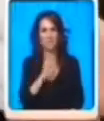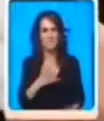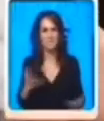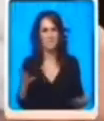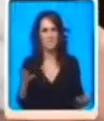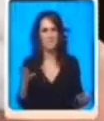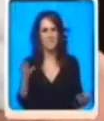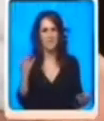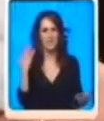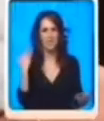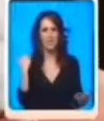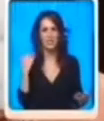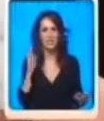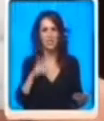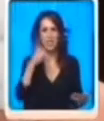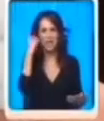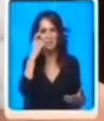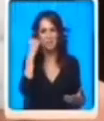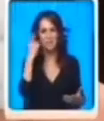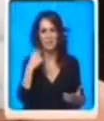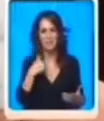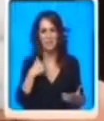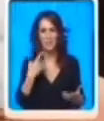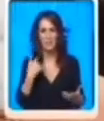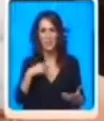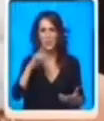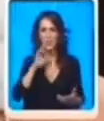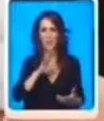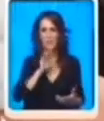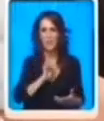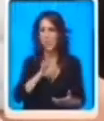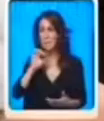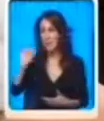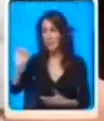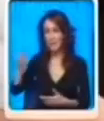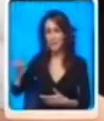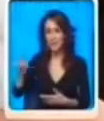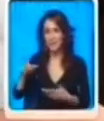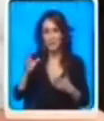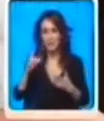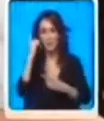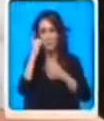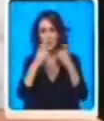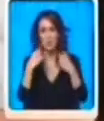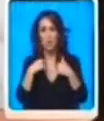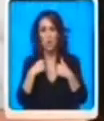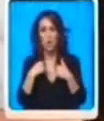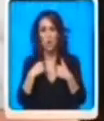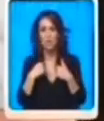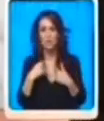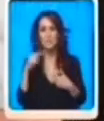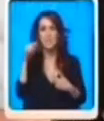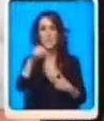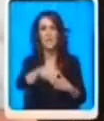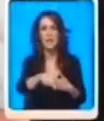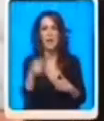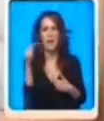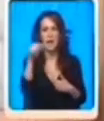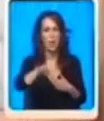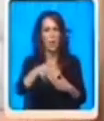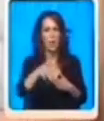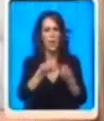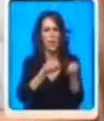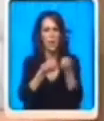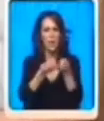Eu já tinha pensado, eu mando a minha filha, a mãe dele, a gente ir lá, a, onde é que